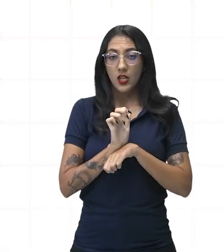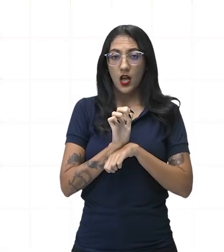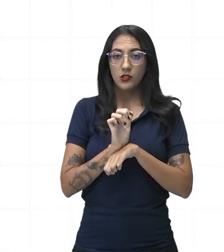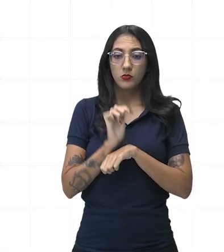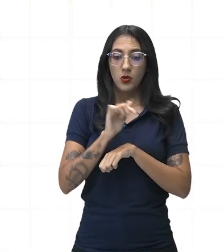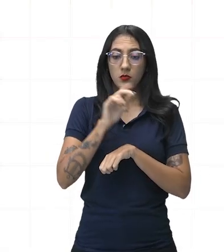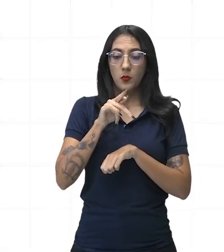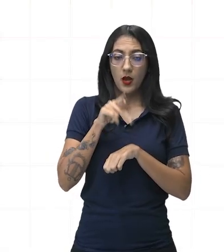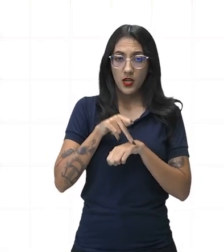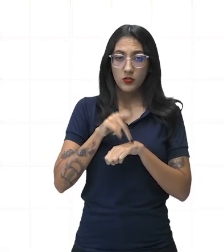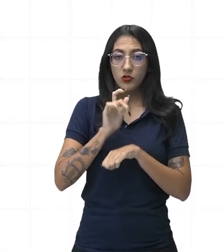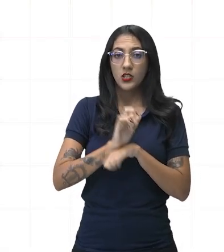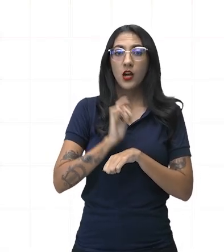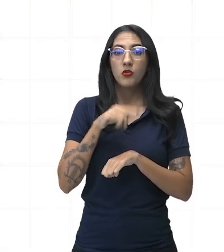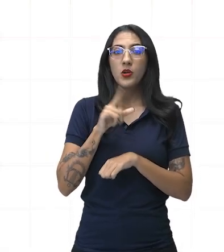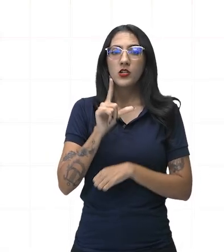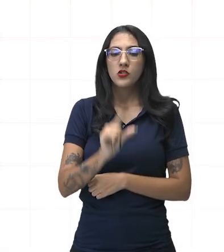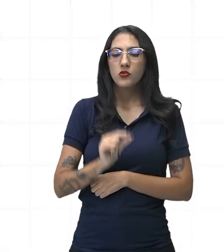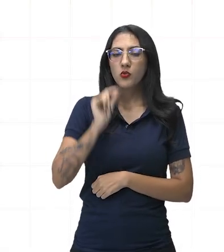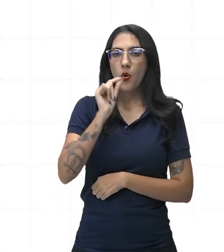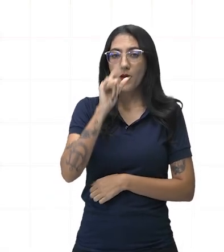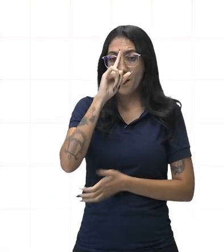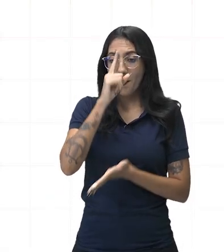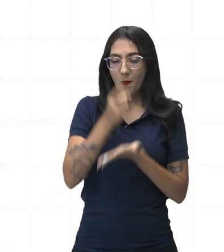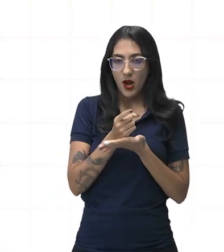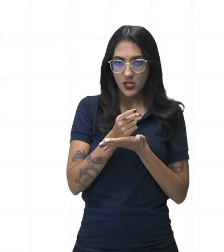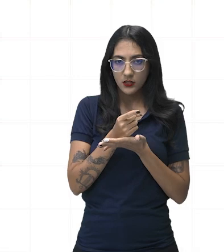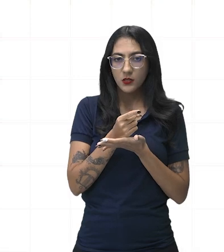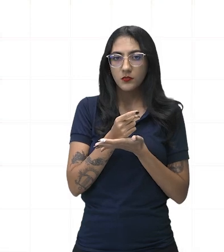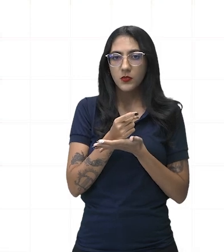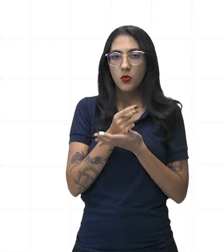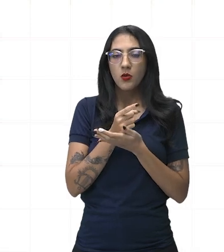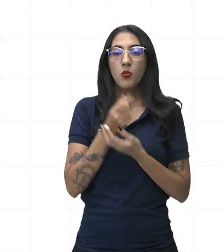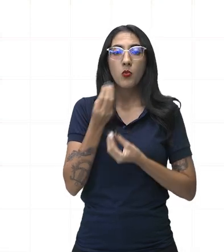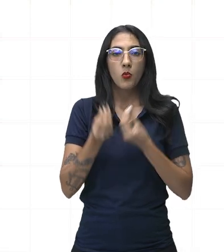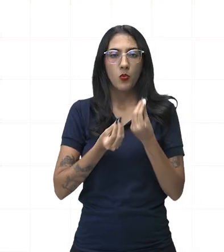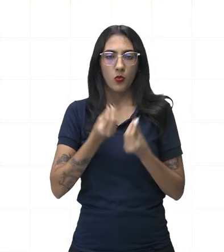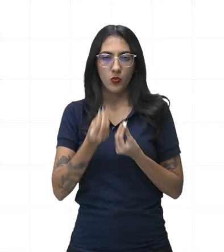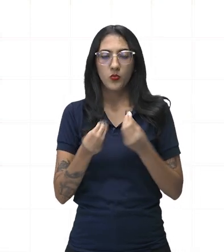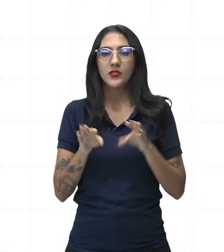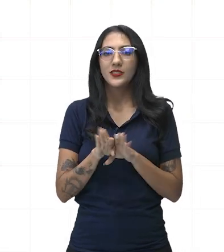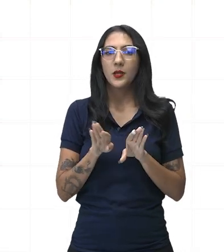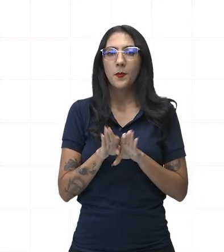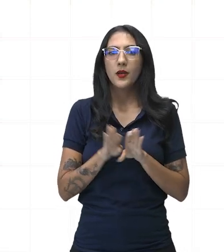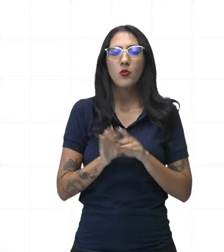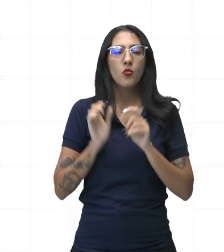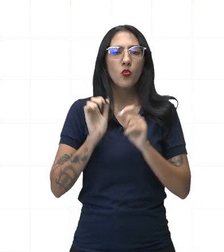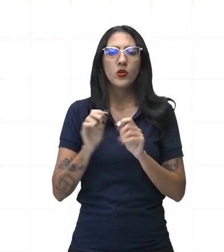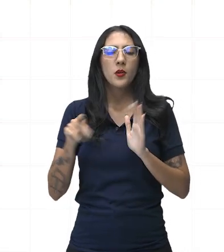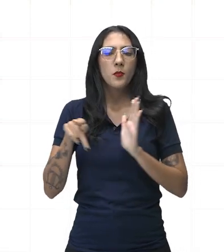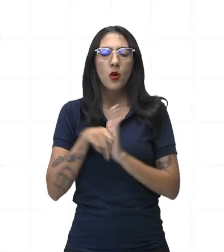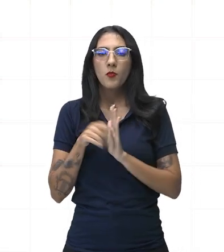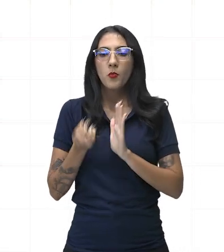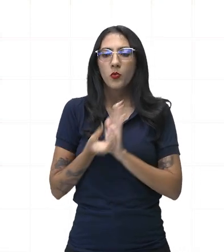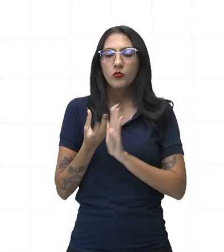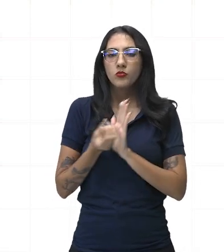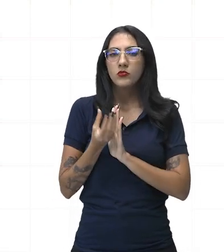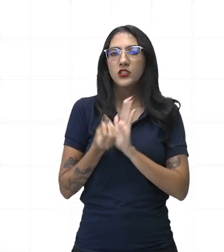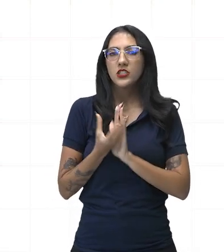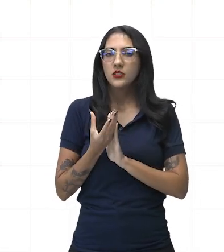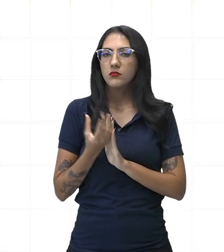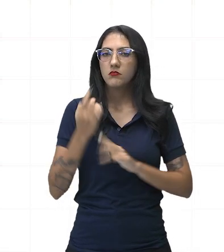decidindo o que e como produzir para atender às necessidades tanto de bens,